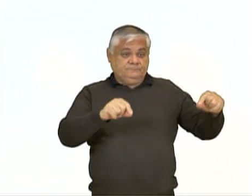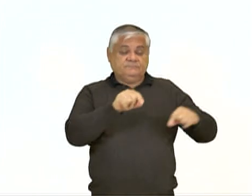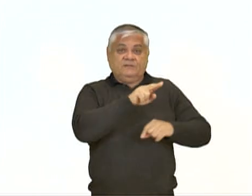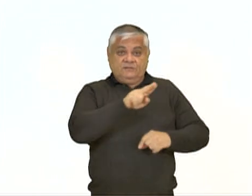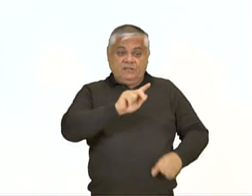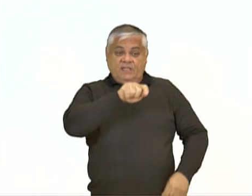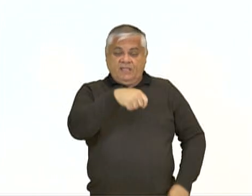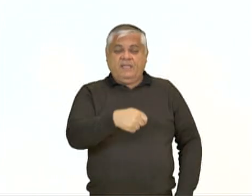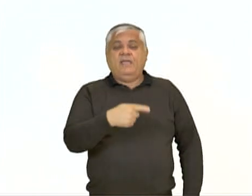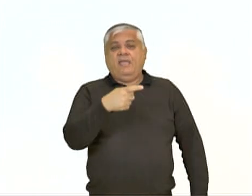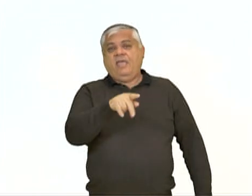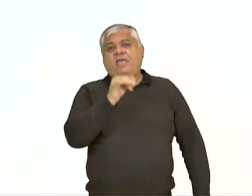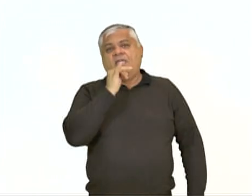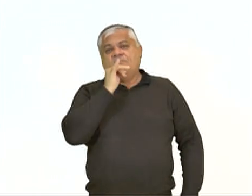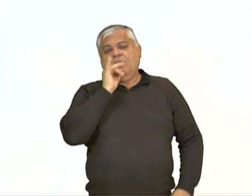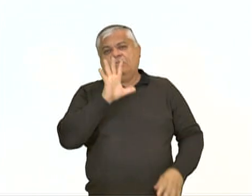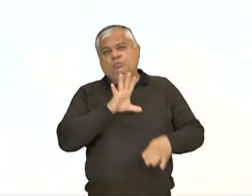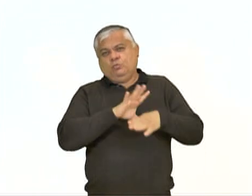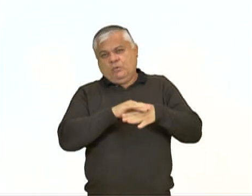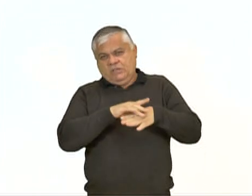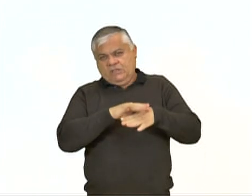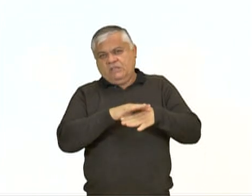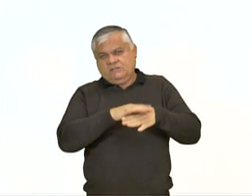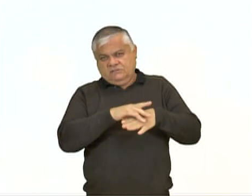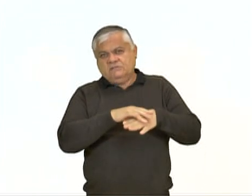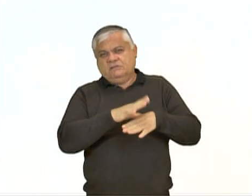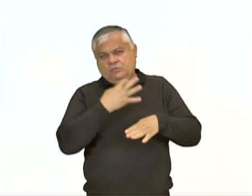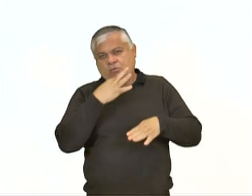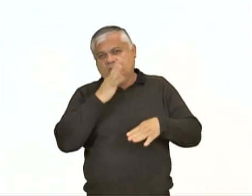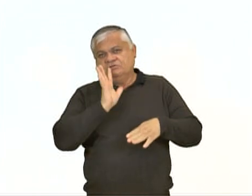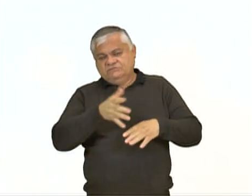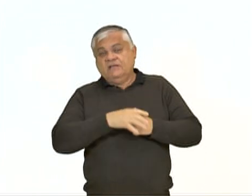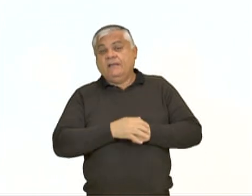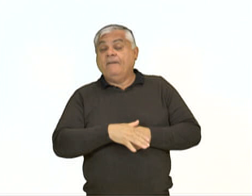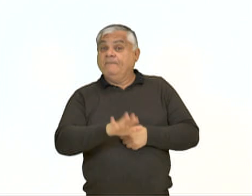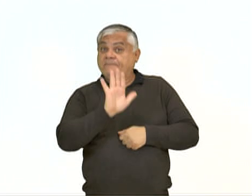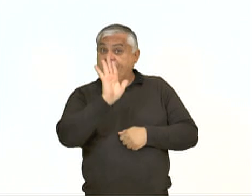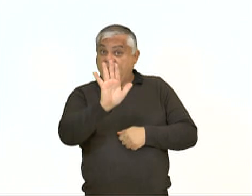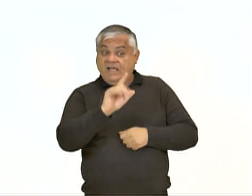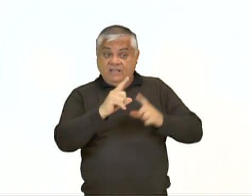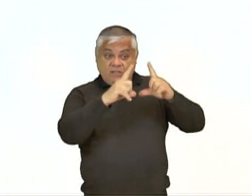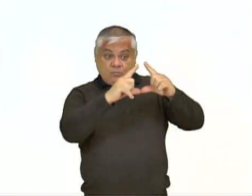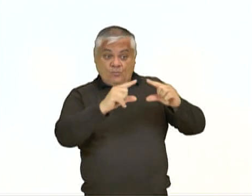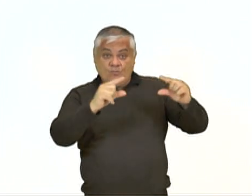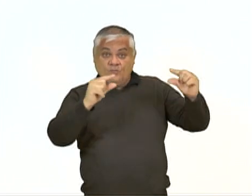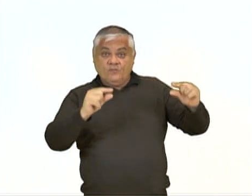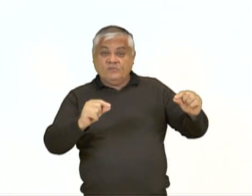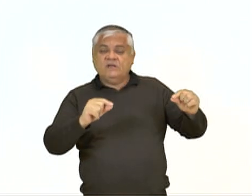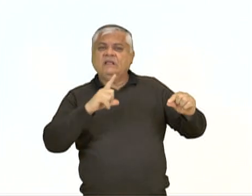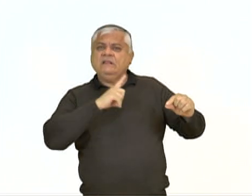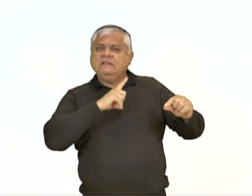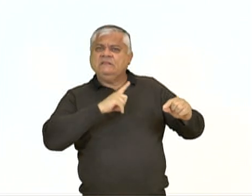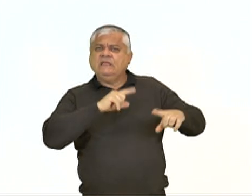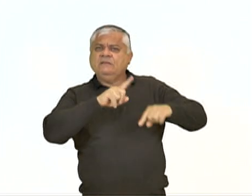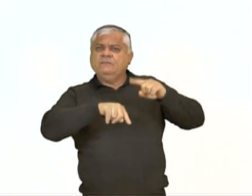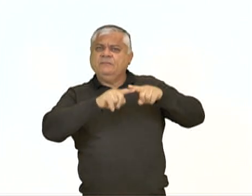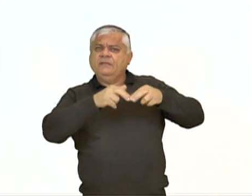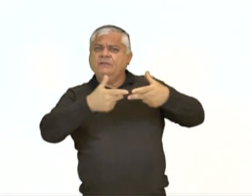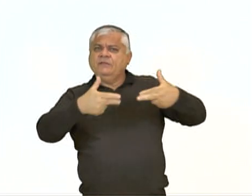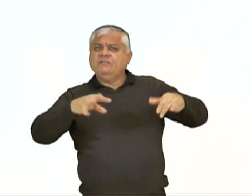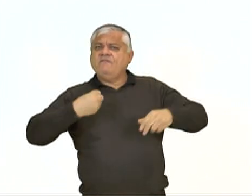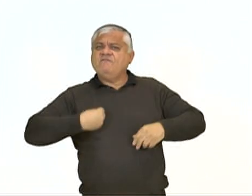como parasitas que causam doenças. Entretanto, nesse filo são encontrados espécies de vida